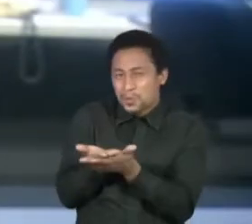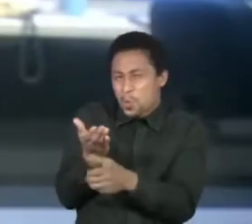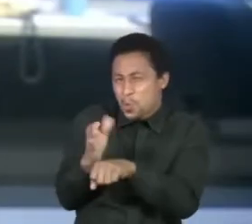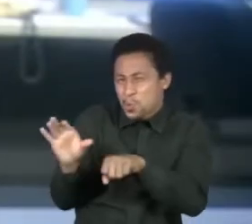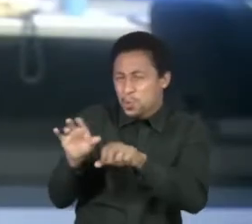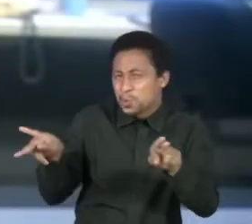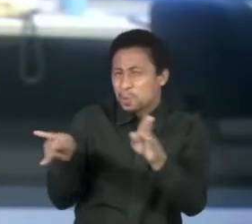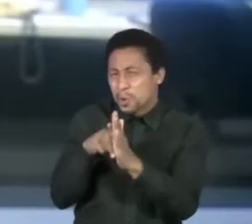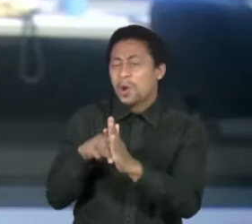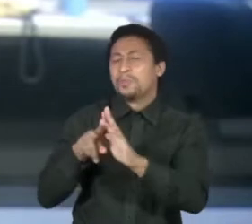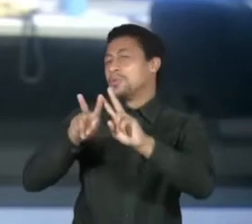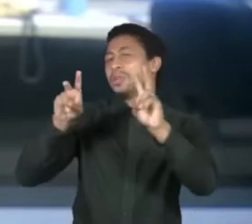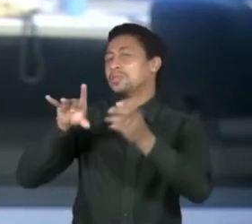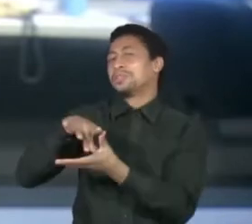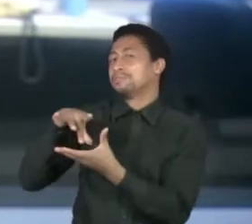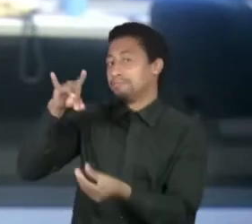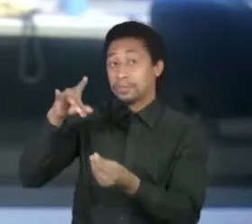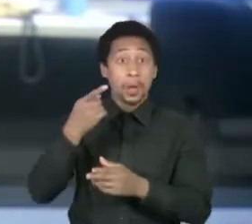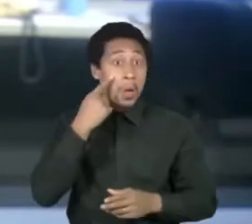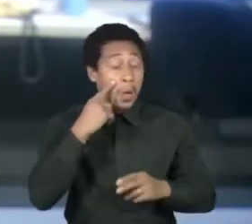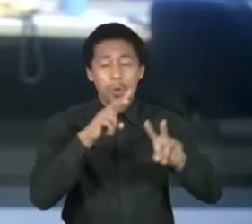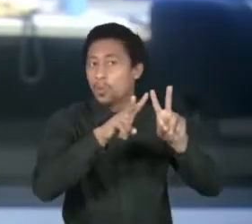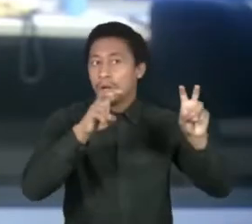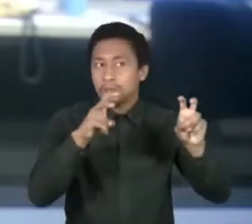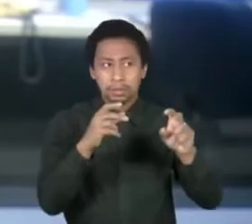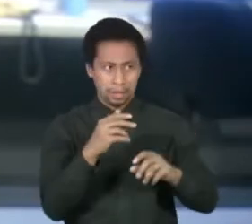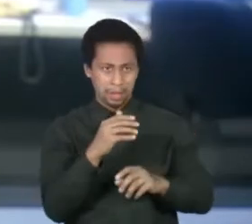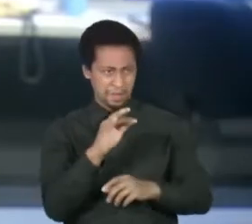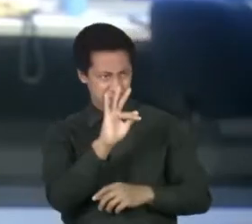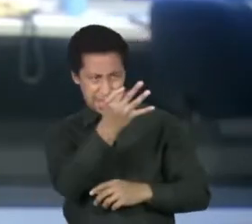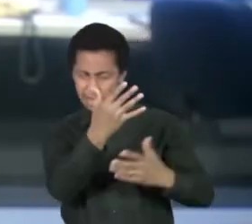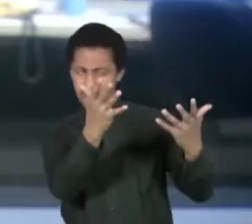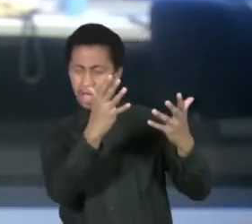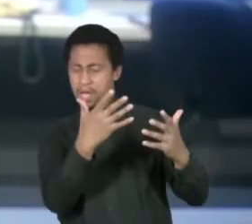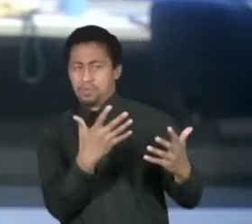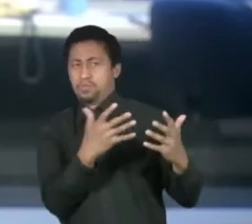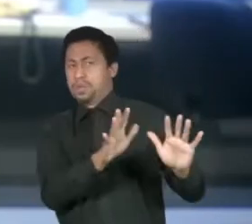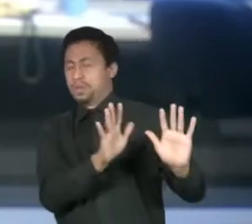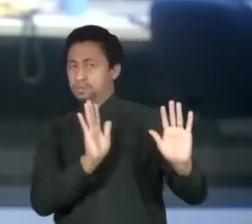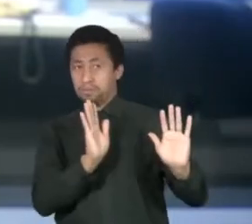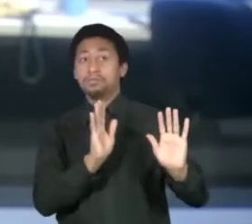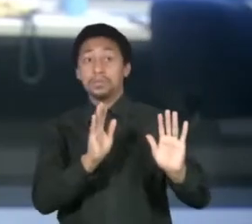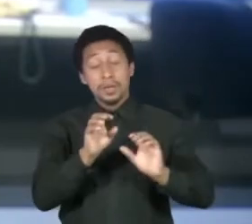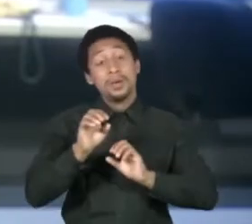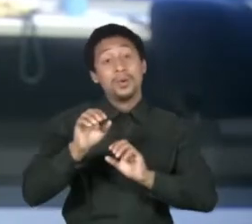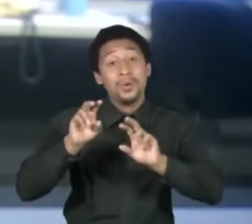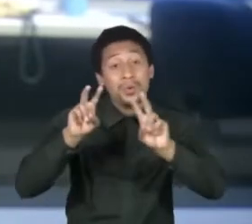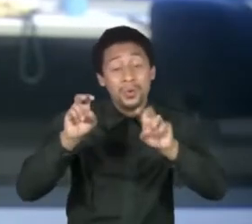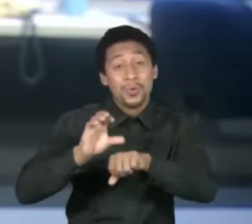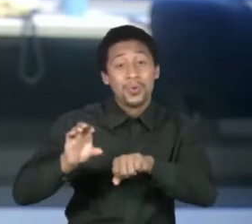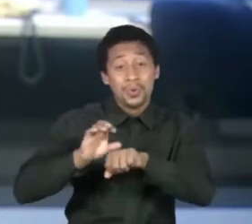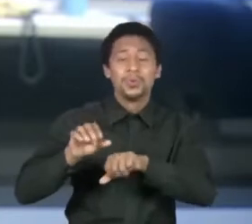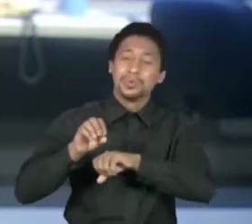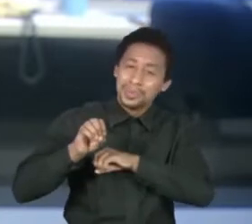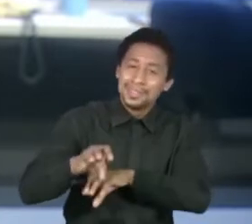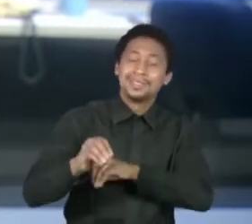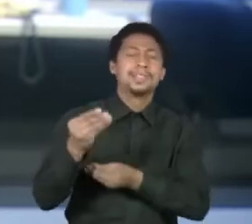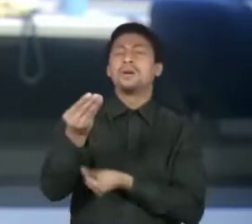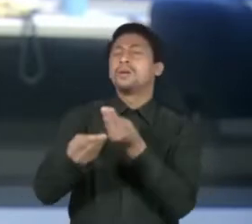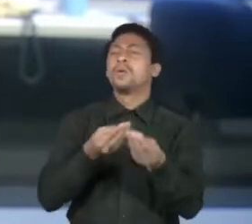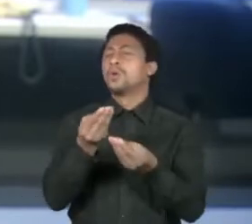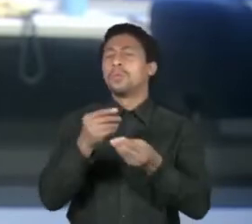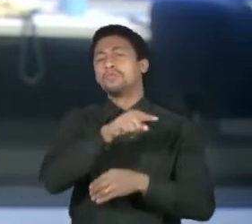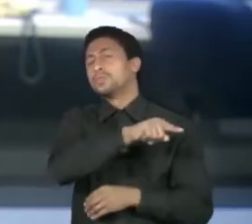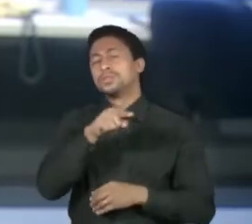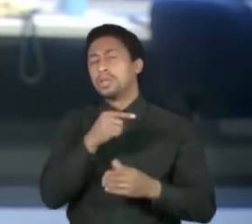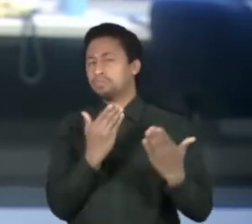O curso Fake Tô Fora, Quem Vota Se Informa, ensina como identificar as chamadas fake news tão comuns